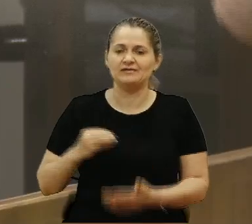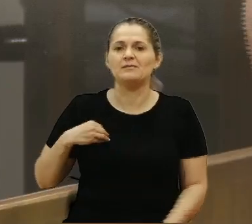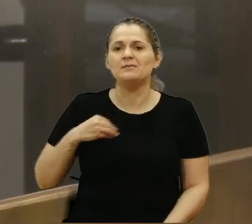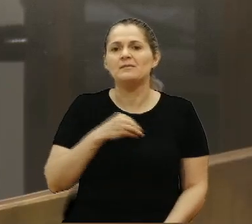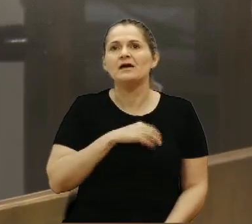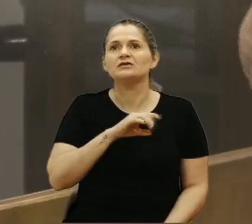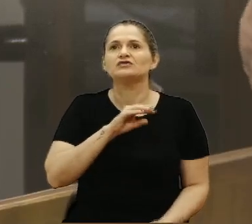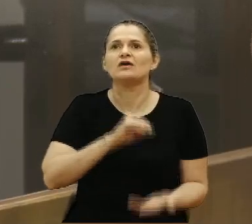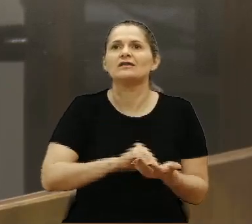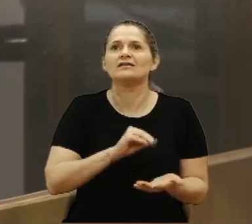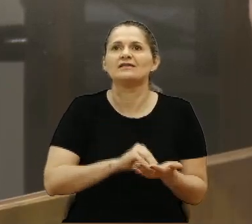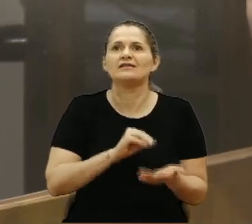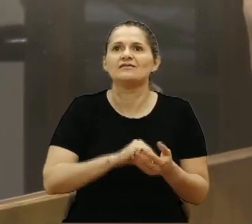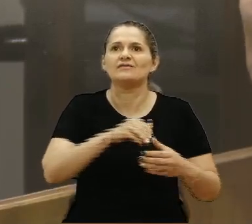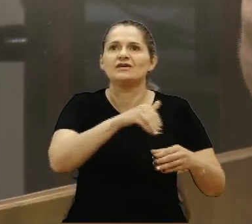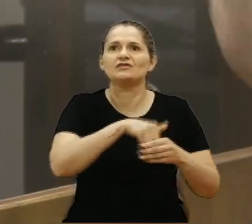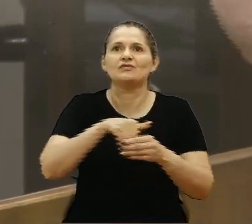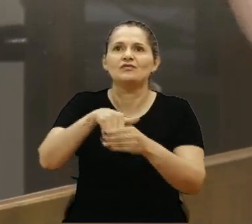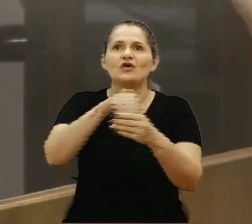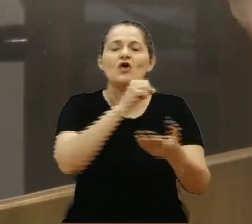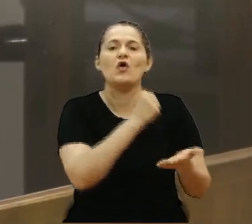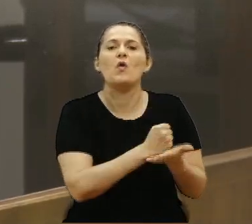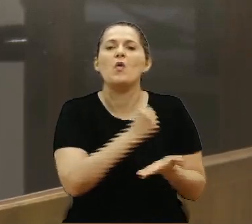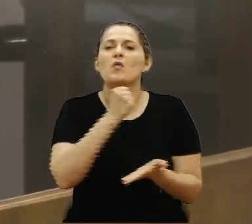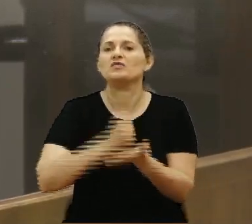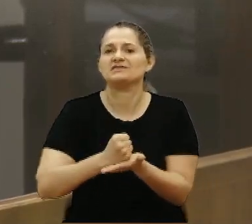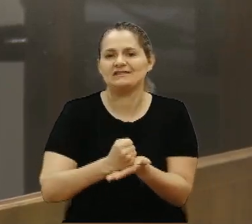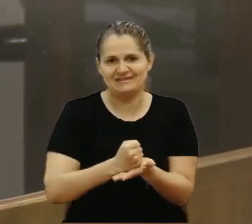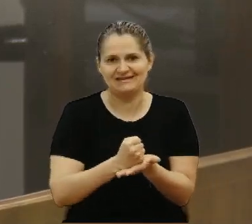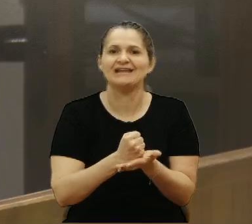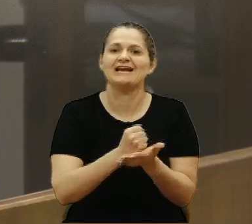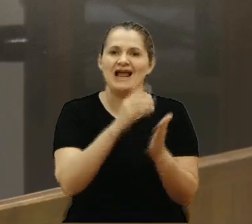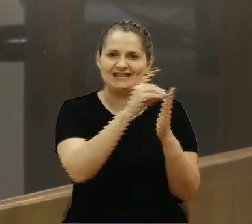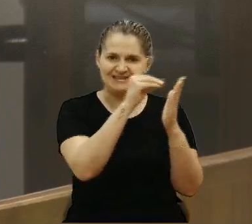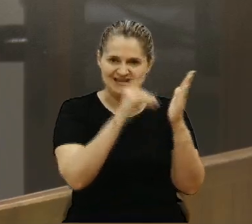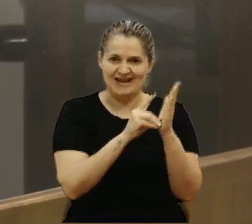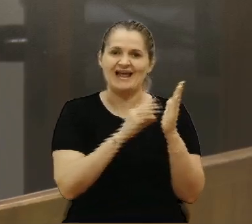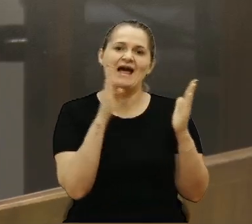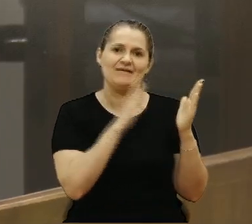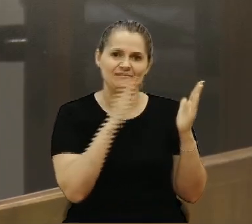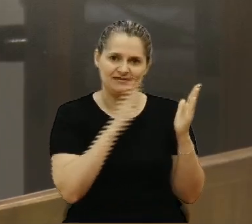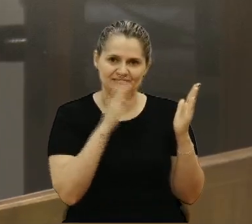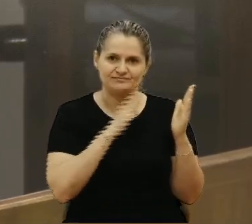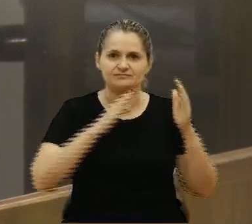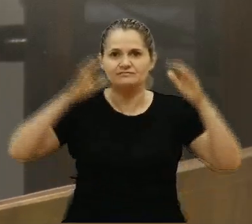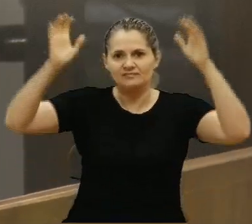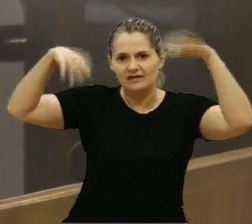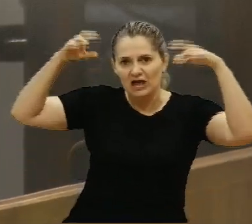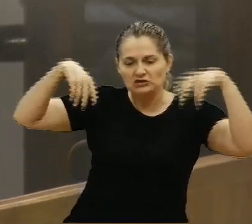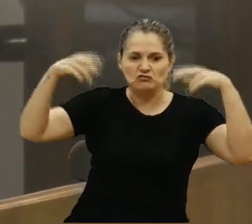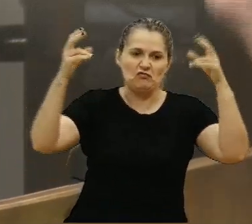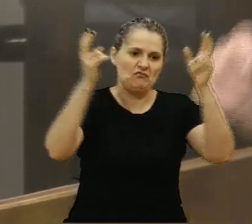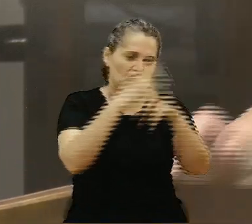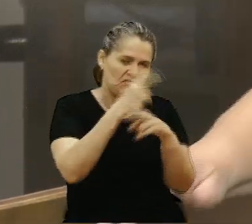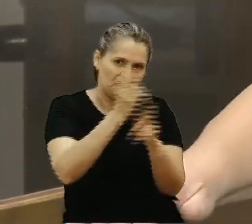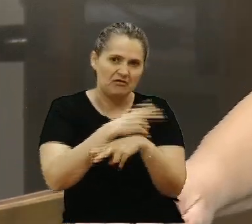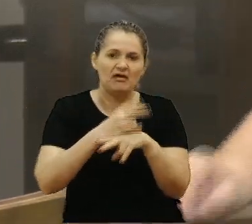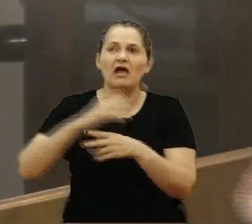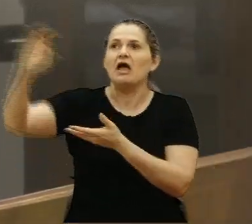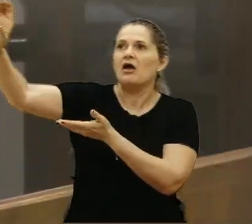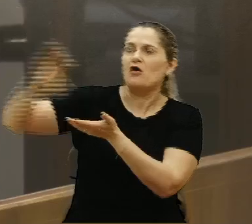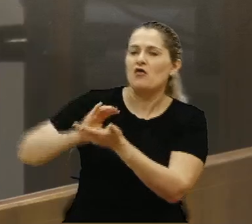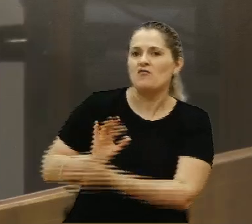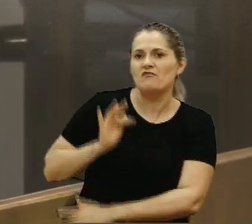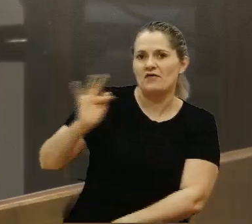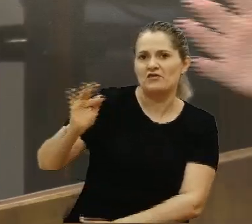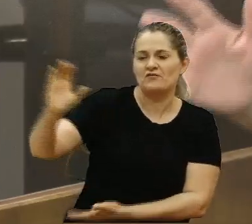faltou naquele período das eleições lá que contrataram com base no decreto de emergência, da chuva do temporal, mandaram o dinheiro do governo federal e